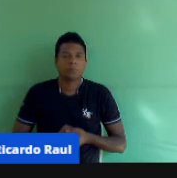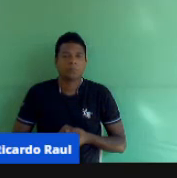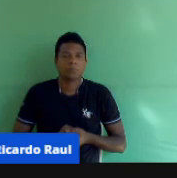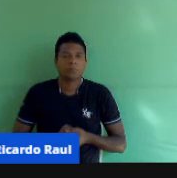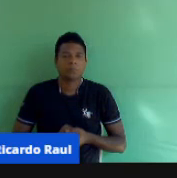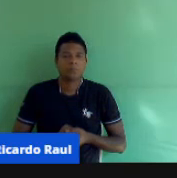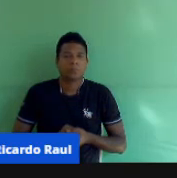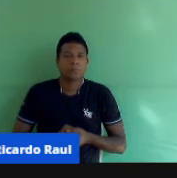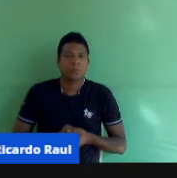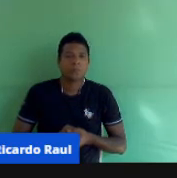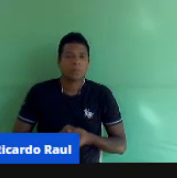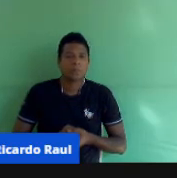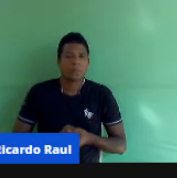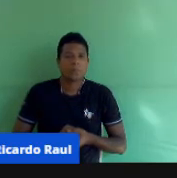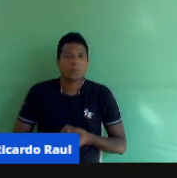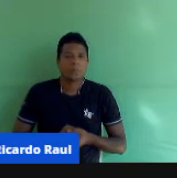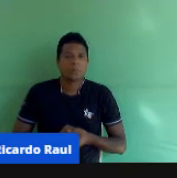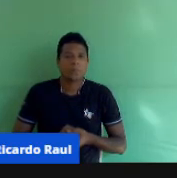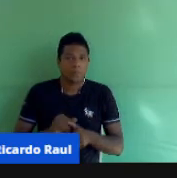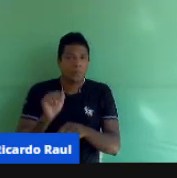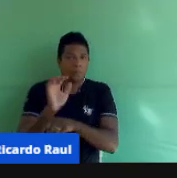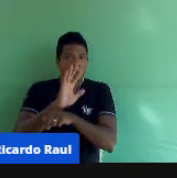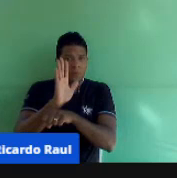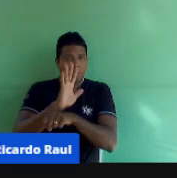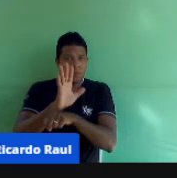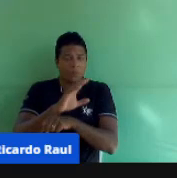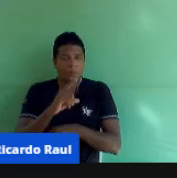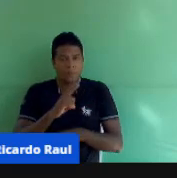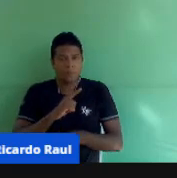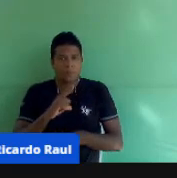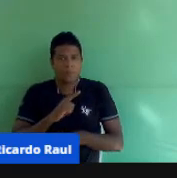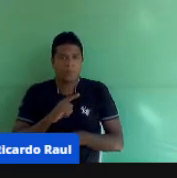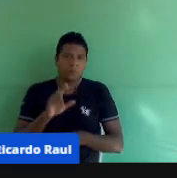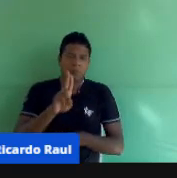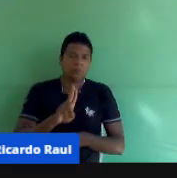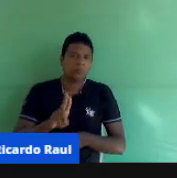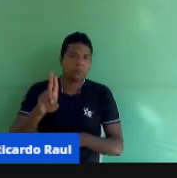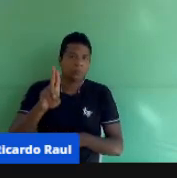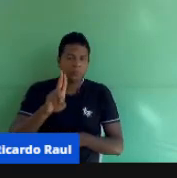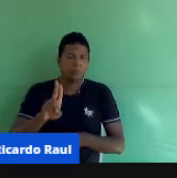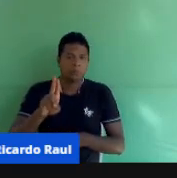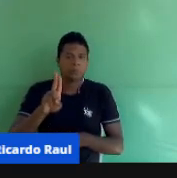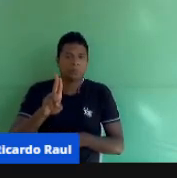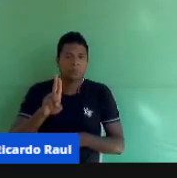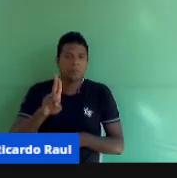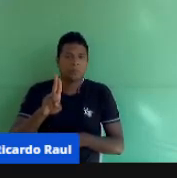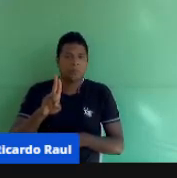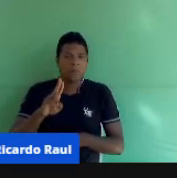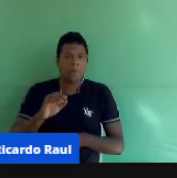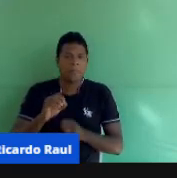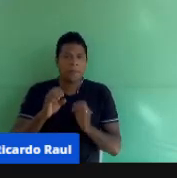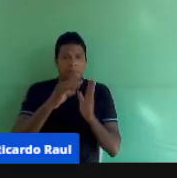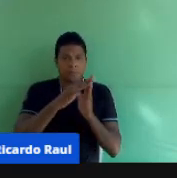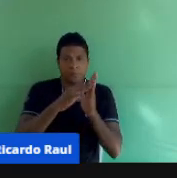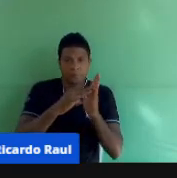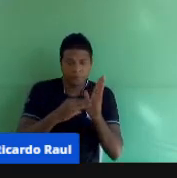já falou. Os filmes, eles têm, ou a utilização dos filmes como procedimento